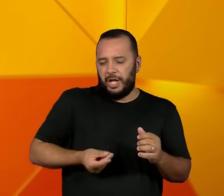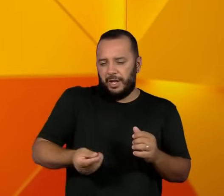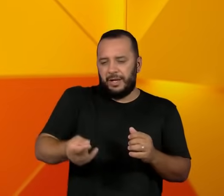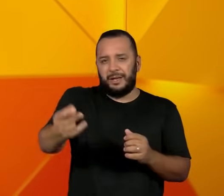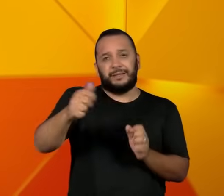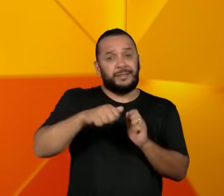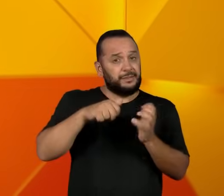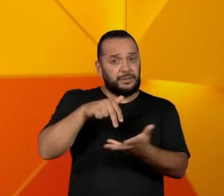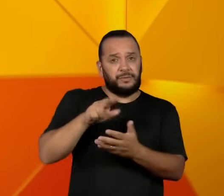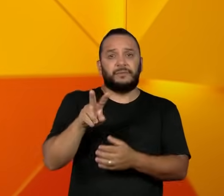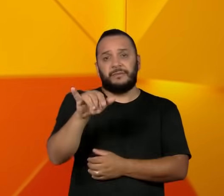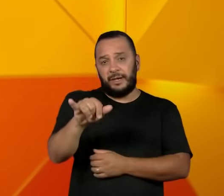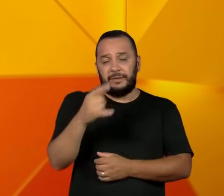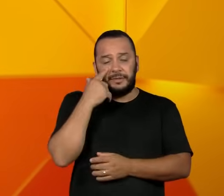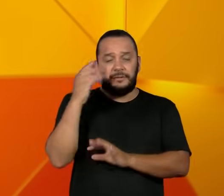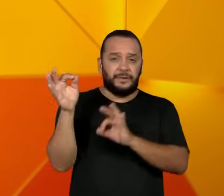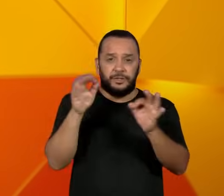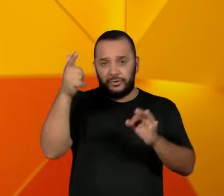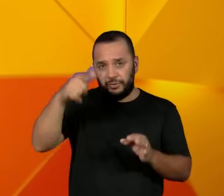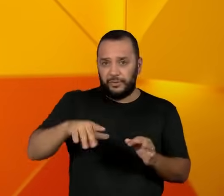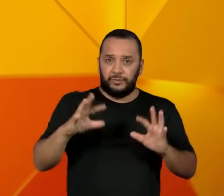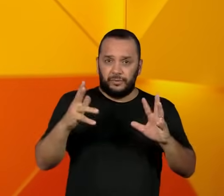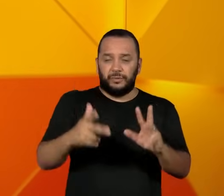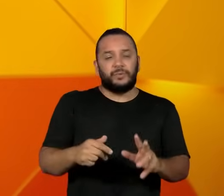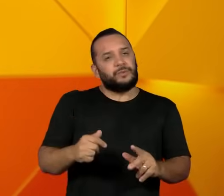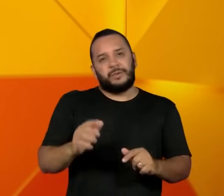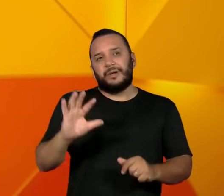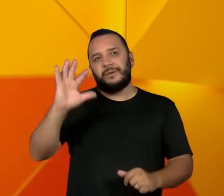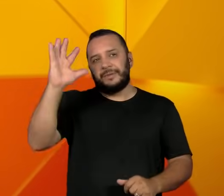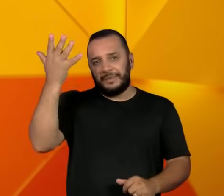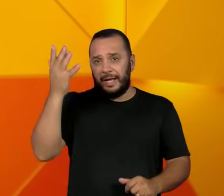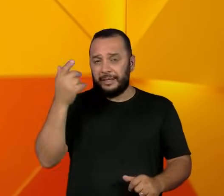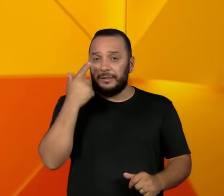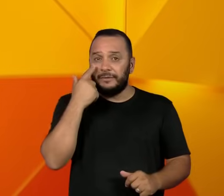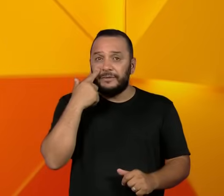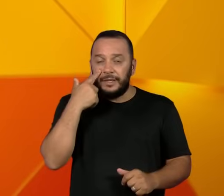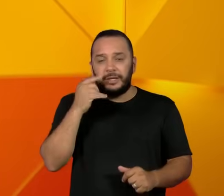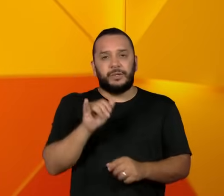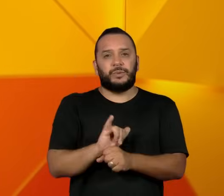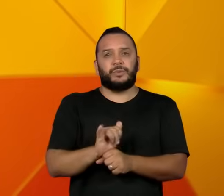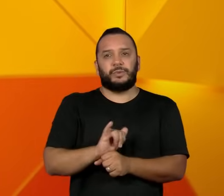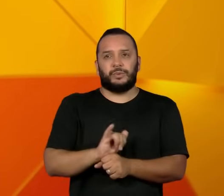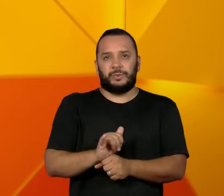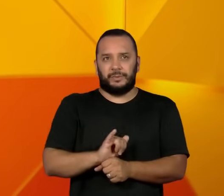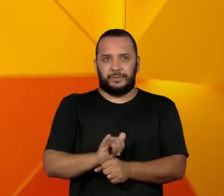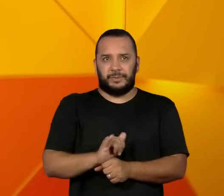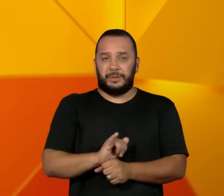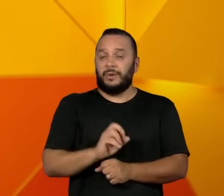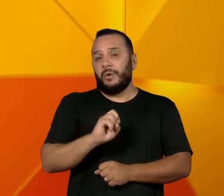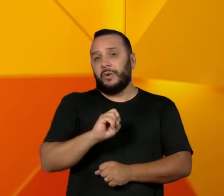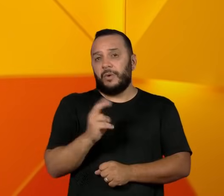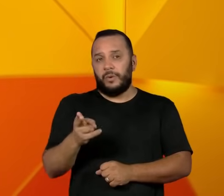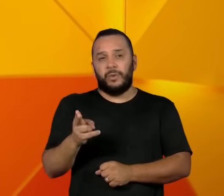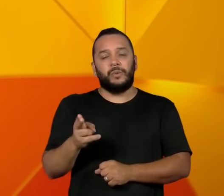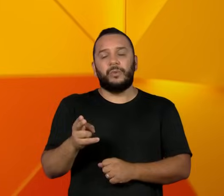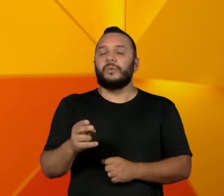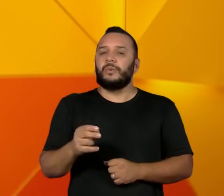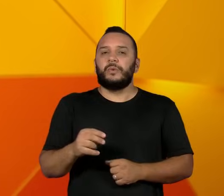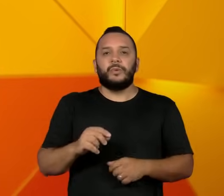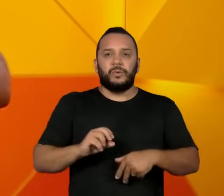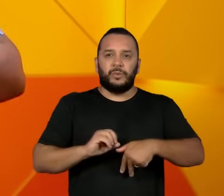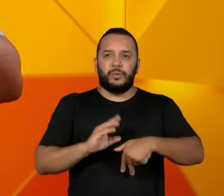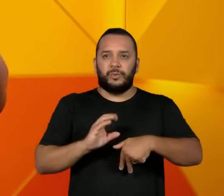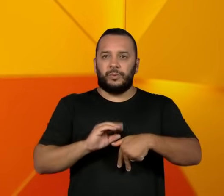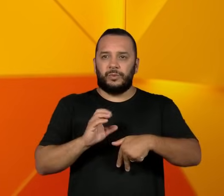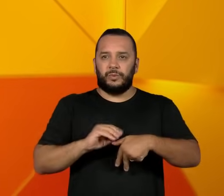pode rever tudo o que acontece no nosso programa acessando o nosso canal no YouTube ou pelo Cultura Play. Semana